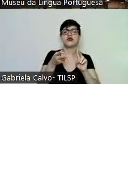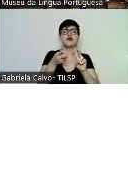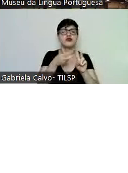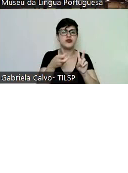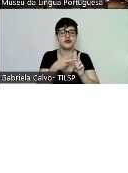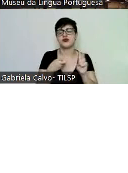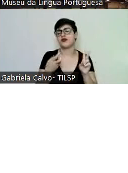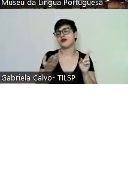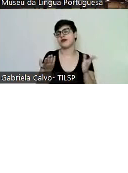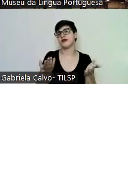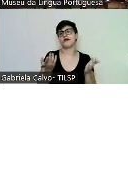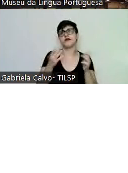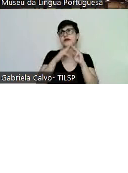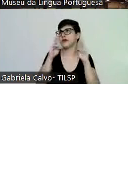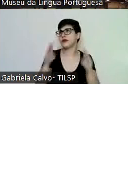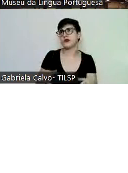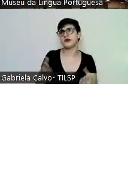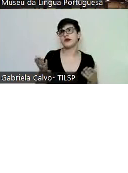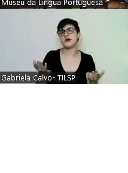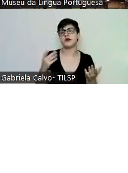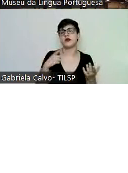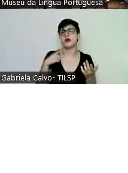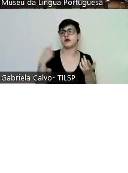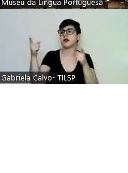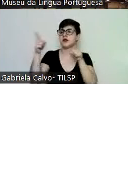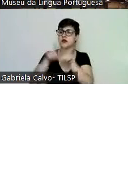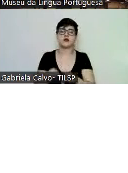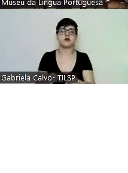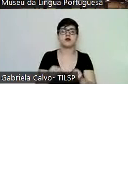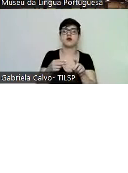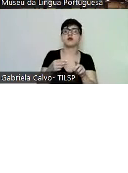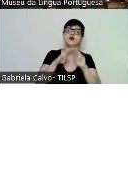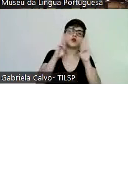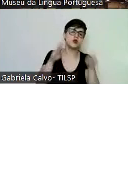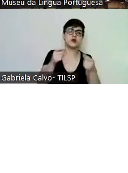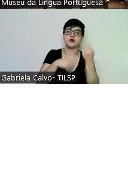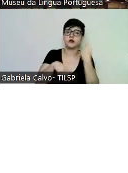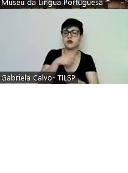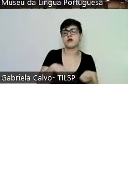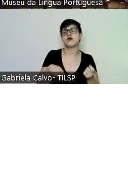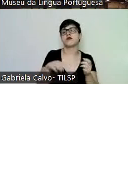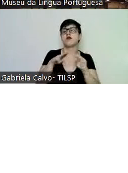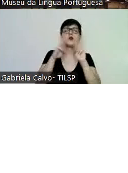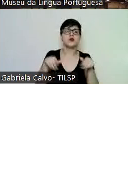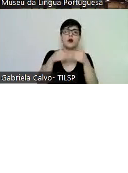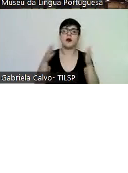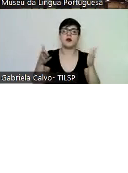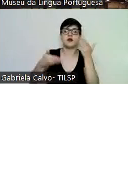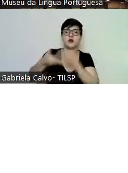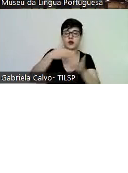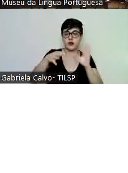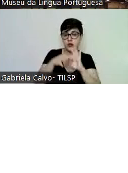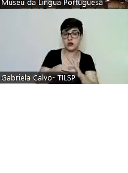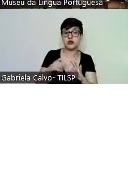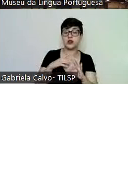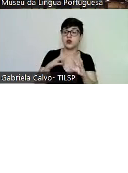museus enfim são geridos em parceria museus da administração direta museus comunitários e a gente por matou esse grupo